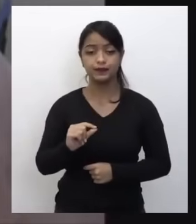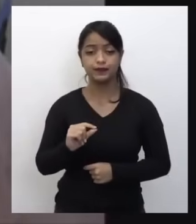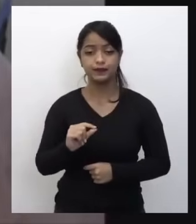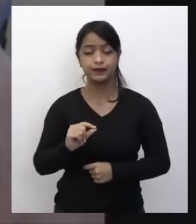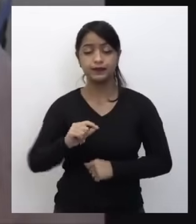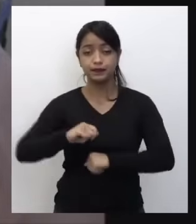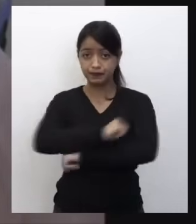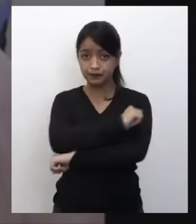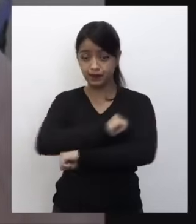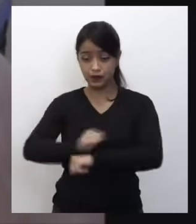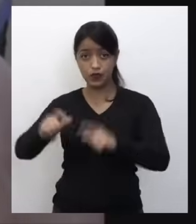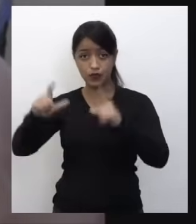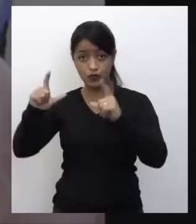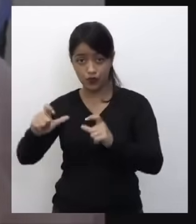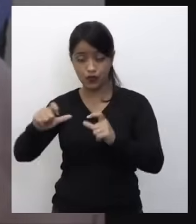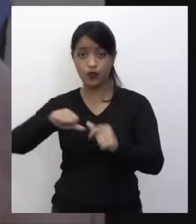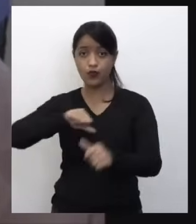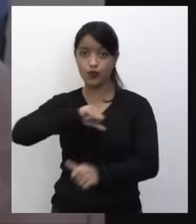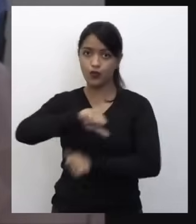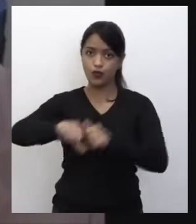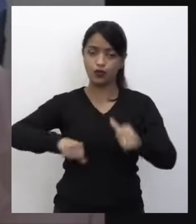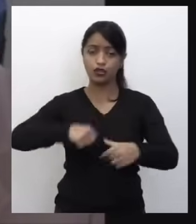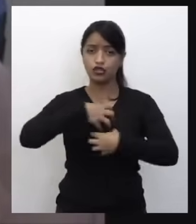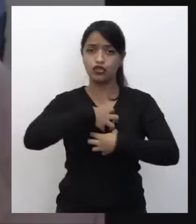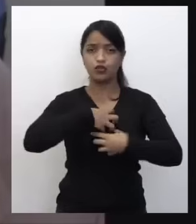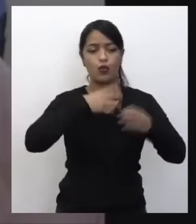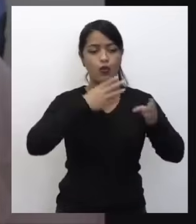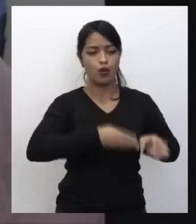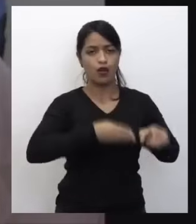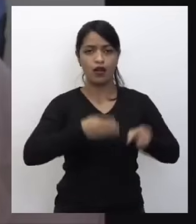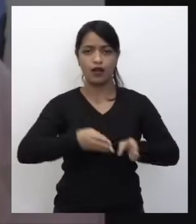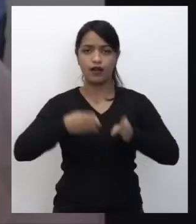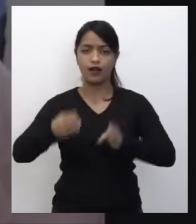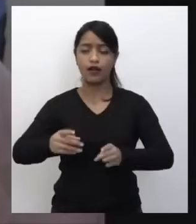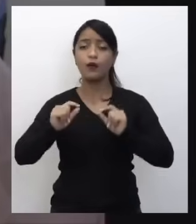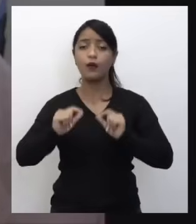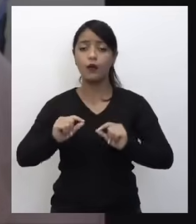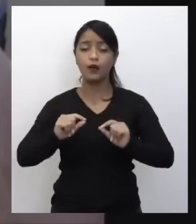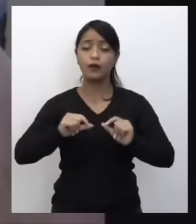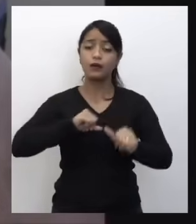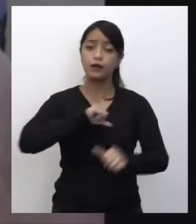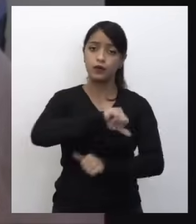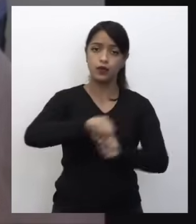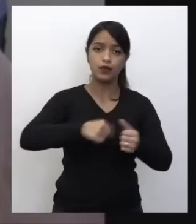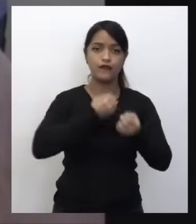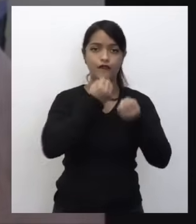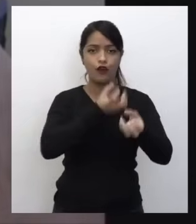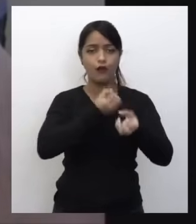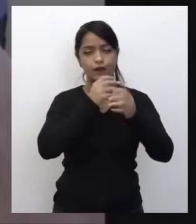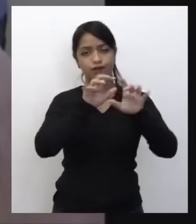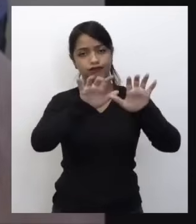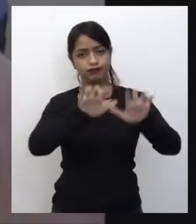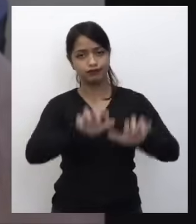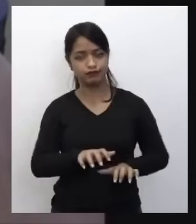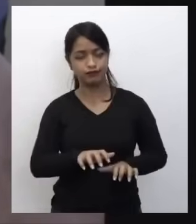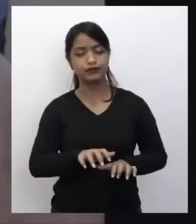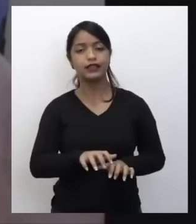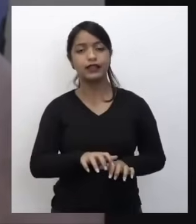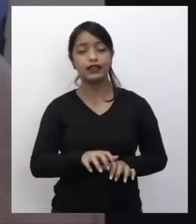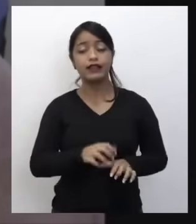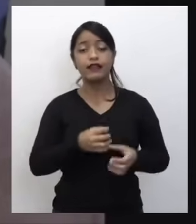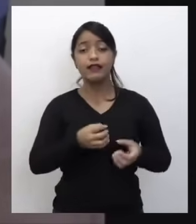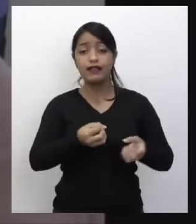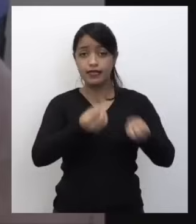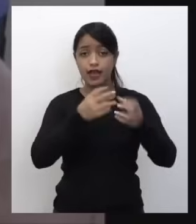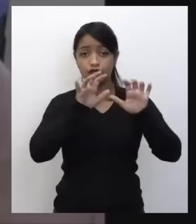forma organizada, transforme essas imagens em dados, né? E esses dados sejam transferidos